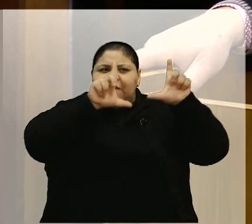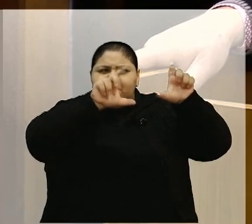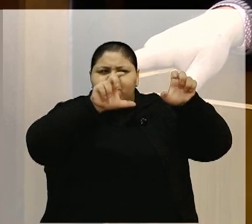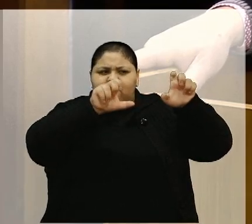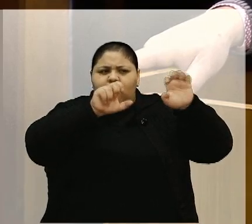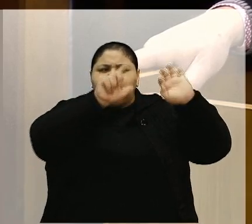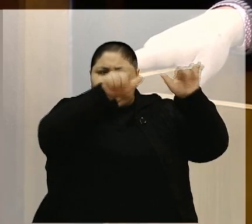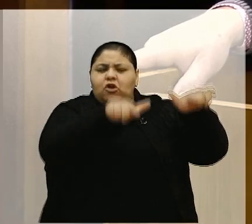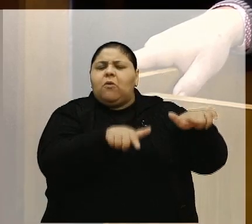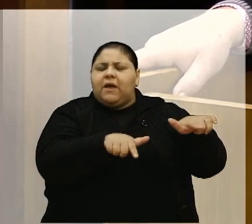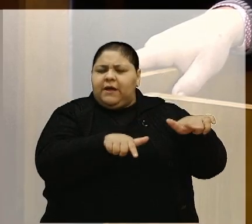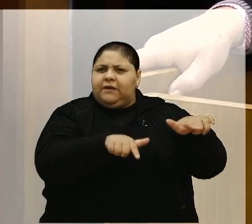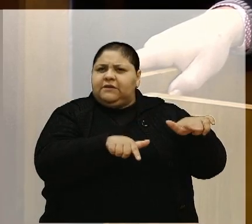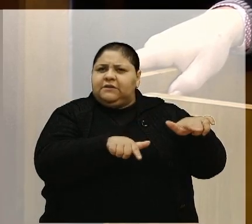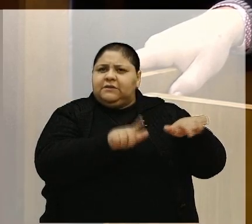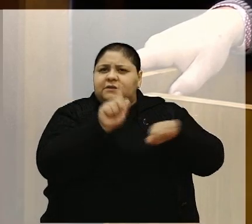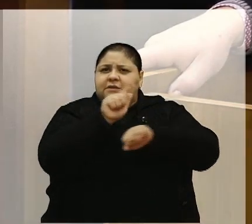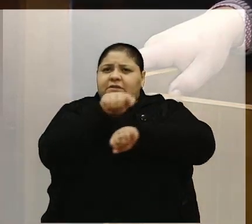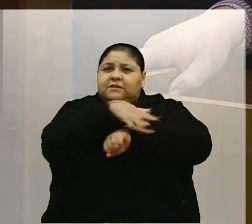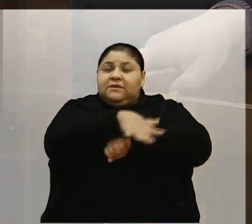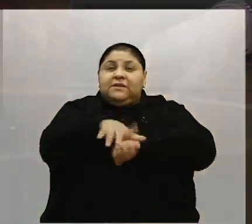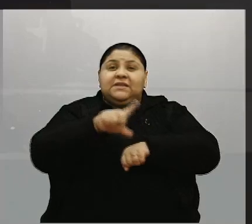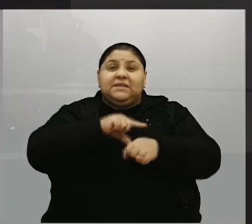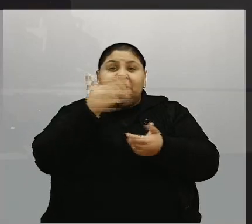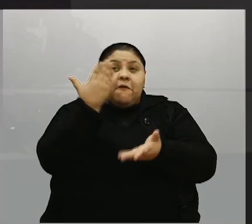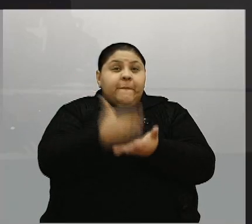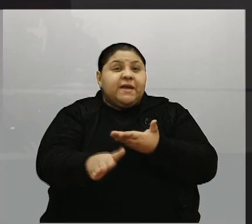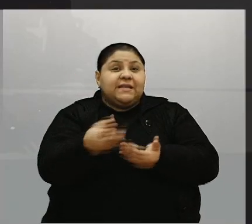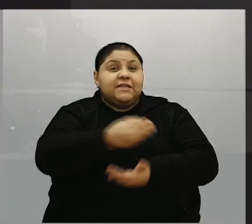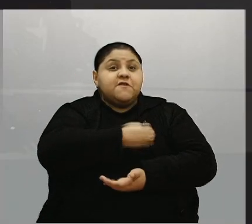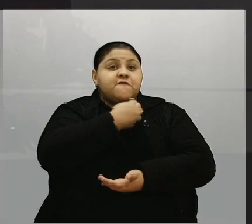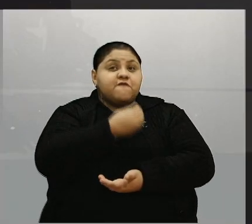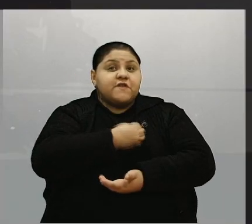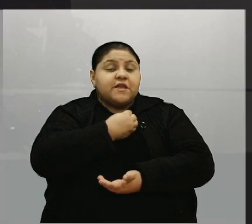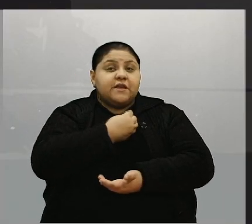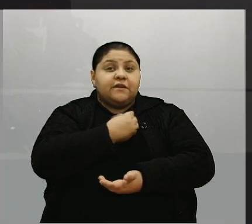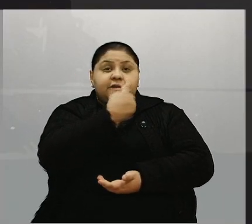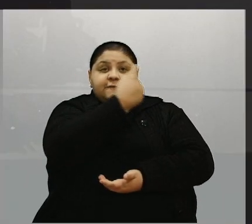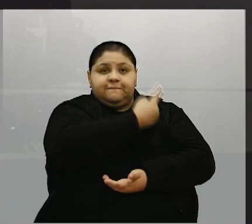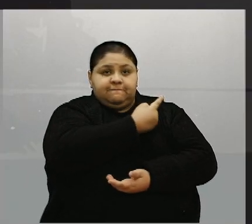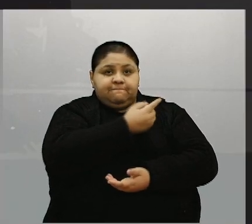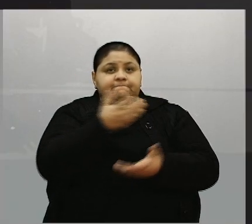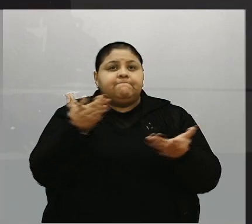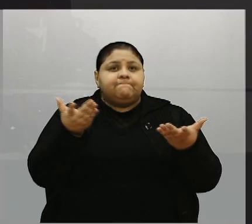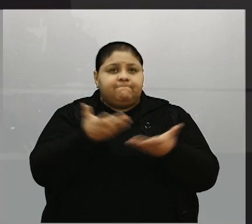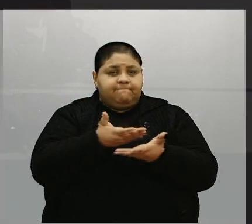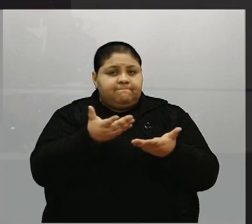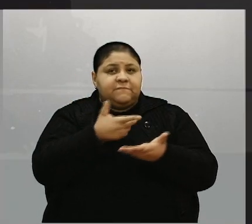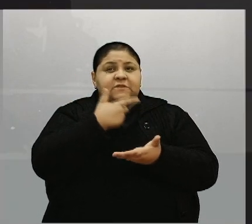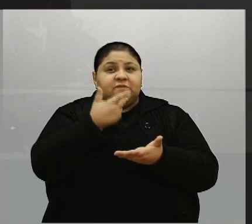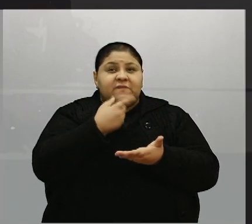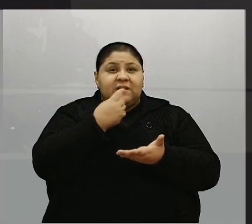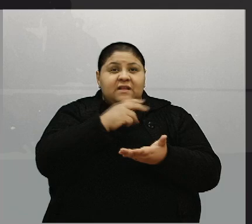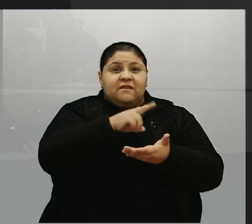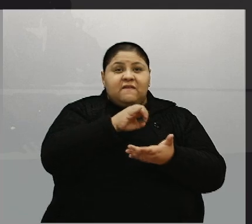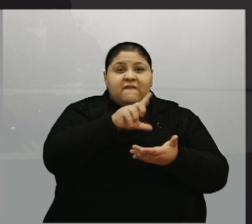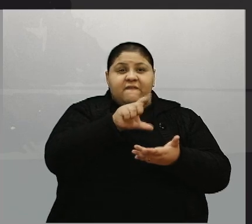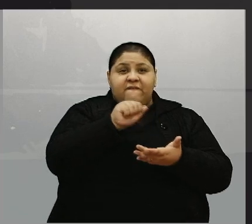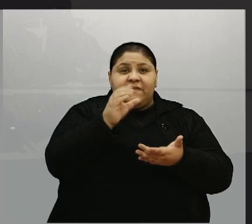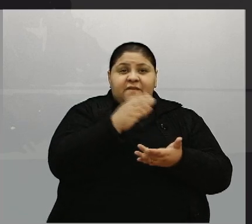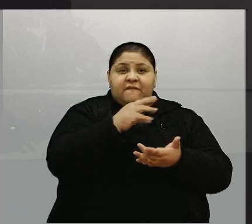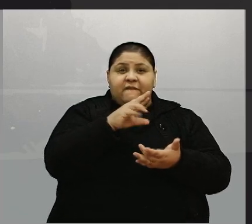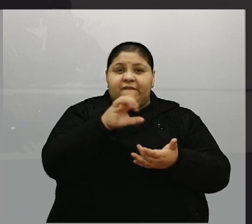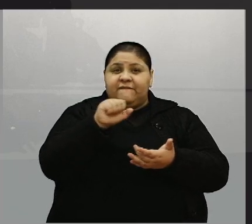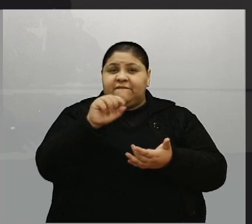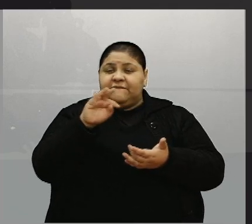locais. Galópolis teve perda de vidas. Eu já falei aqui, Vila Cristina, o asfalto que vai para